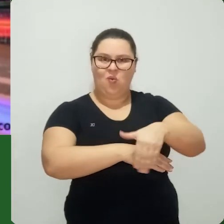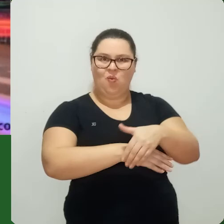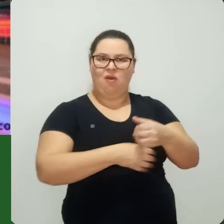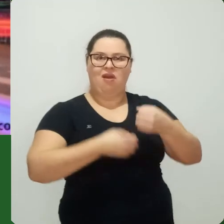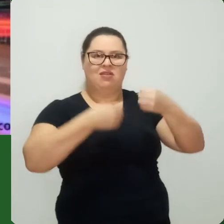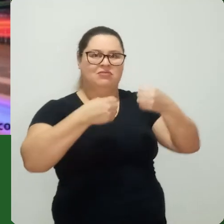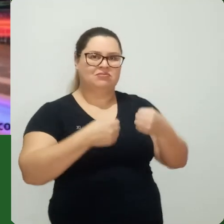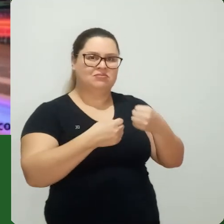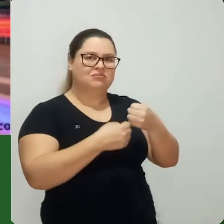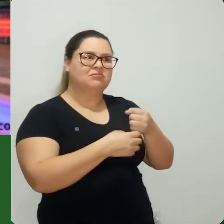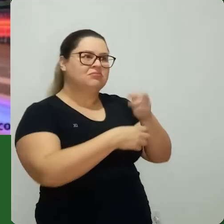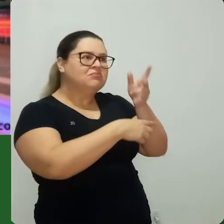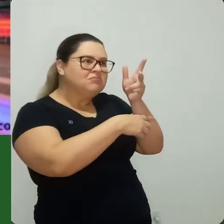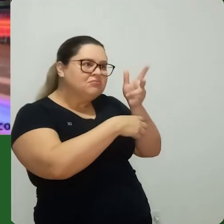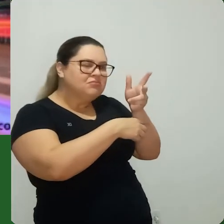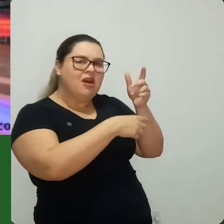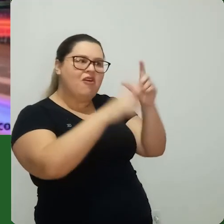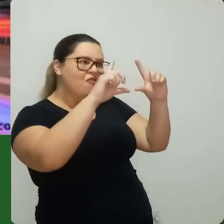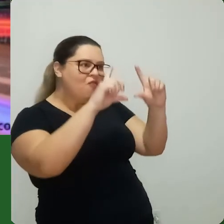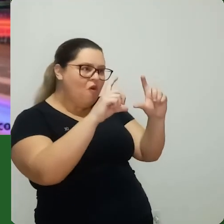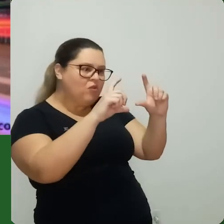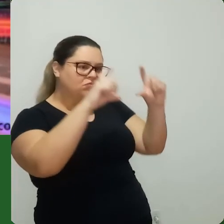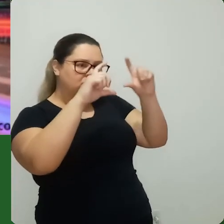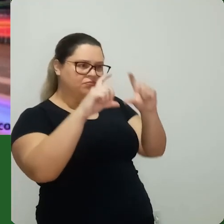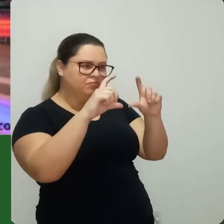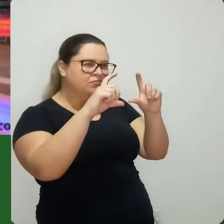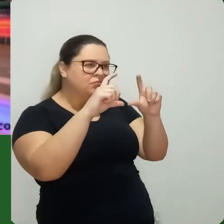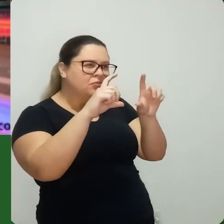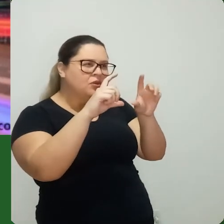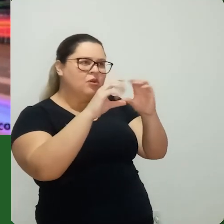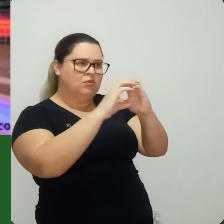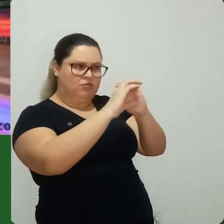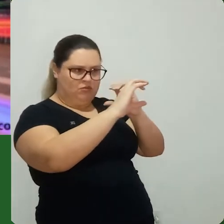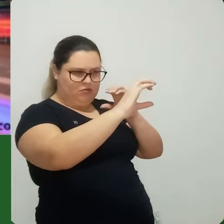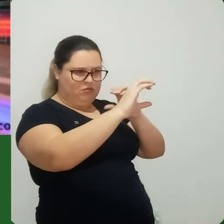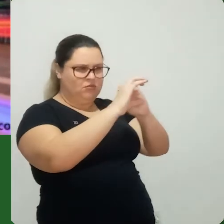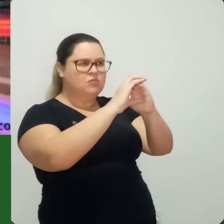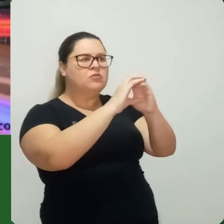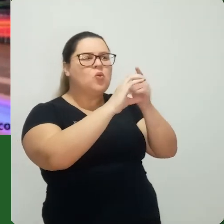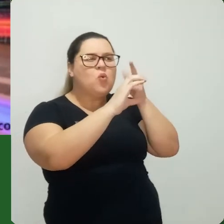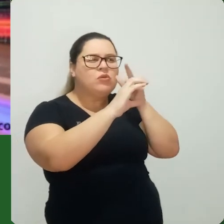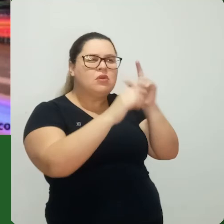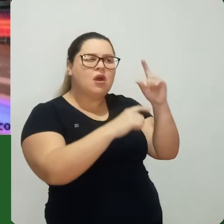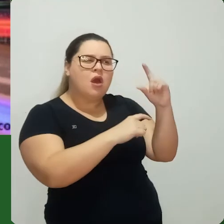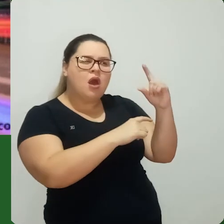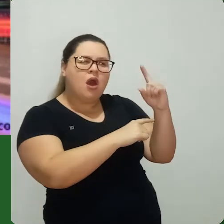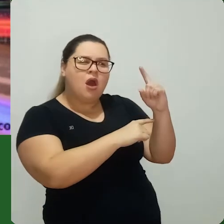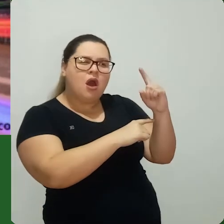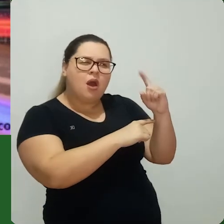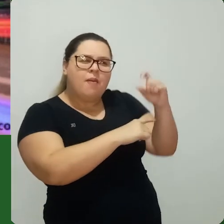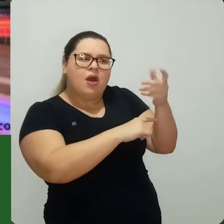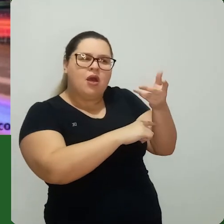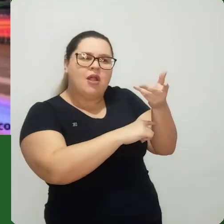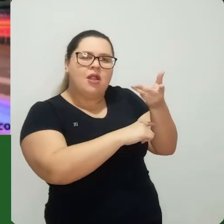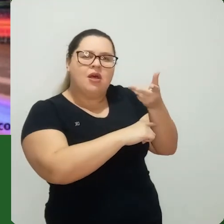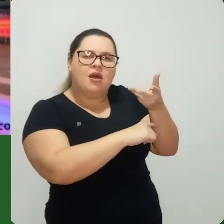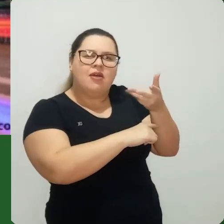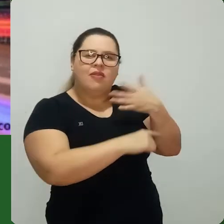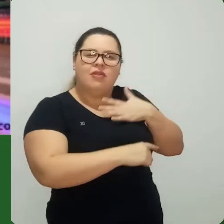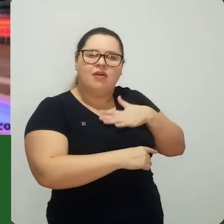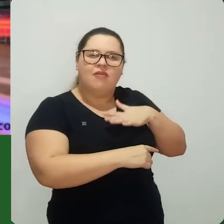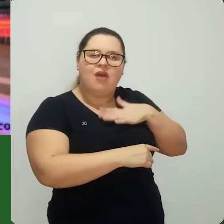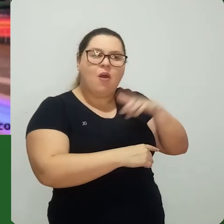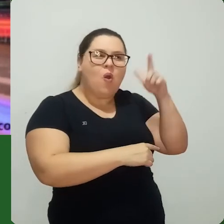ele está fazendo essa foto com um tempo de exposição relativamente mais longo, né? Uma foto mais lenta, digamos assim, para